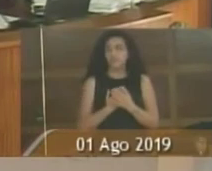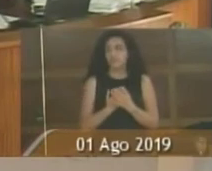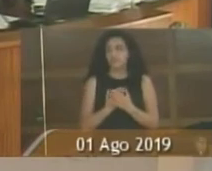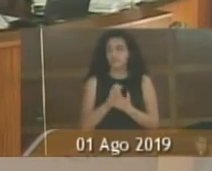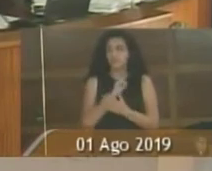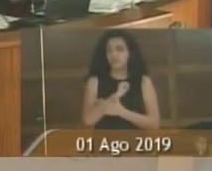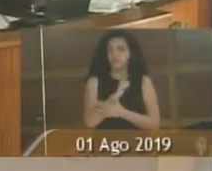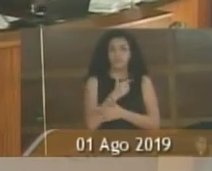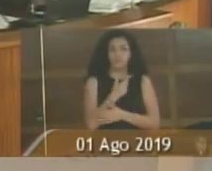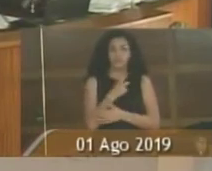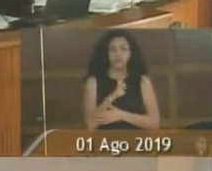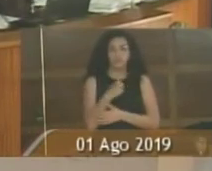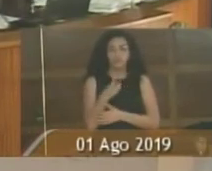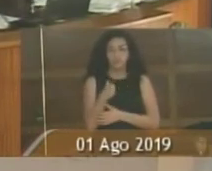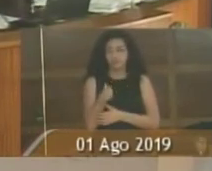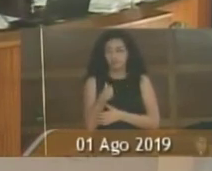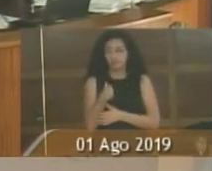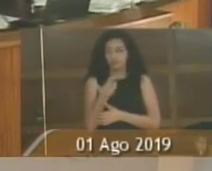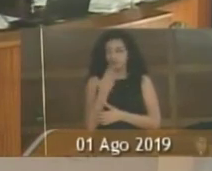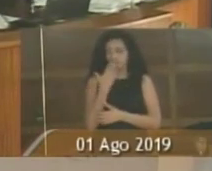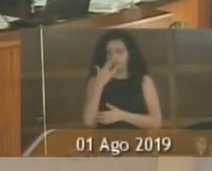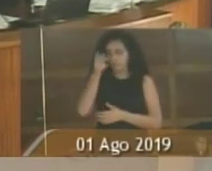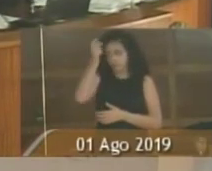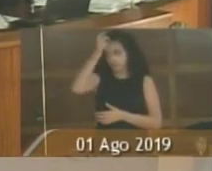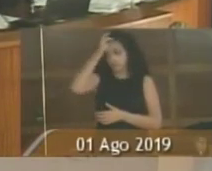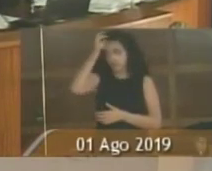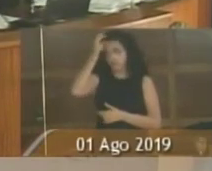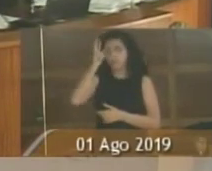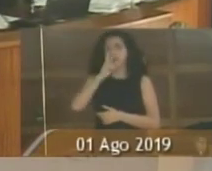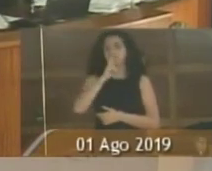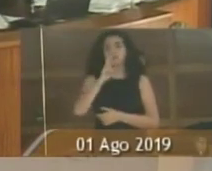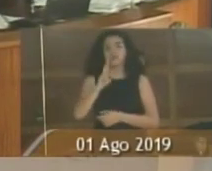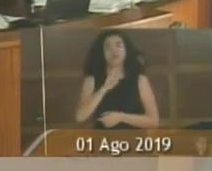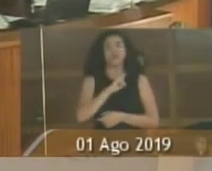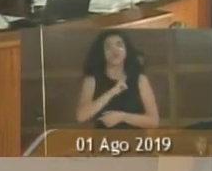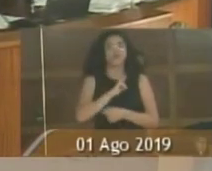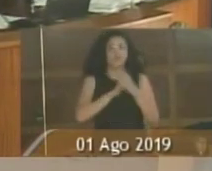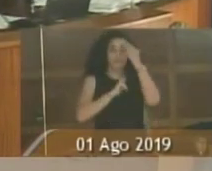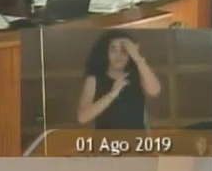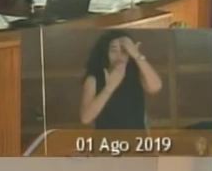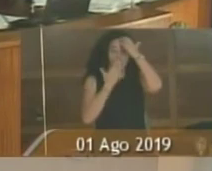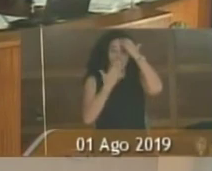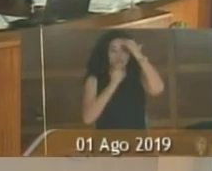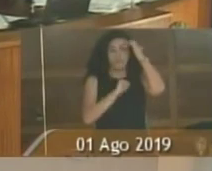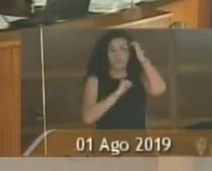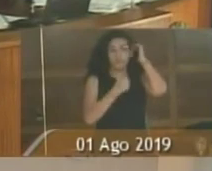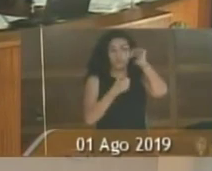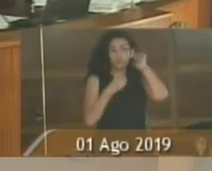requerimento número 256, de autoria do vereador Zé Augusto, solicitando ao prefeito municipal resposta com relação às indicações